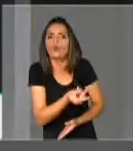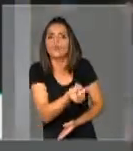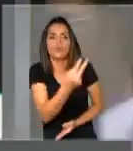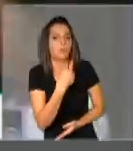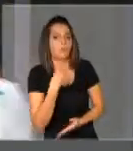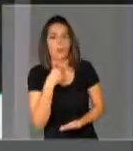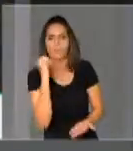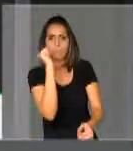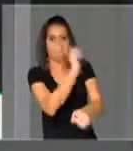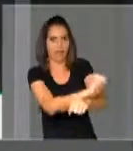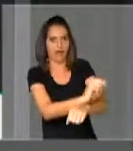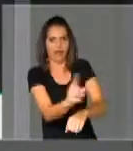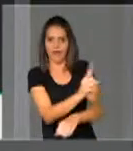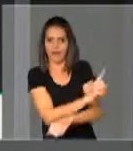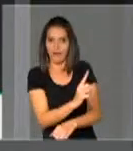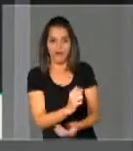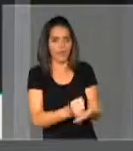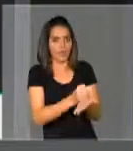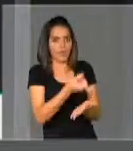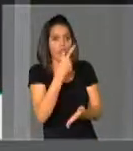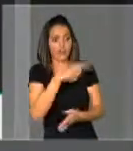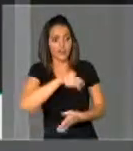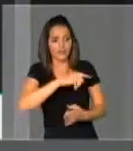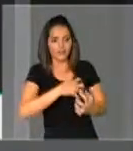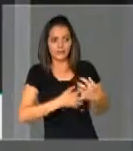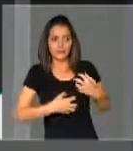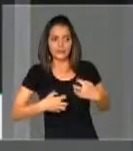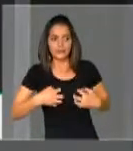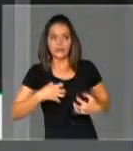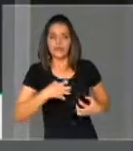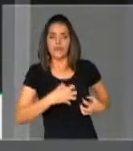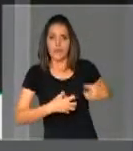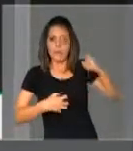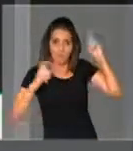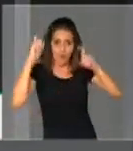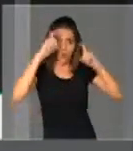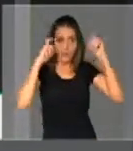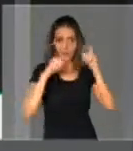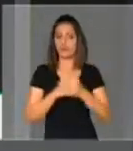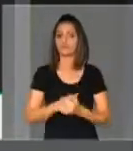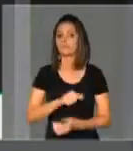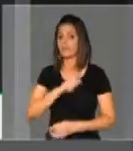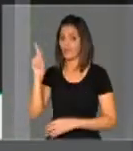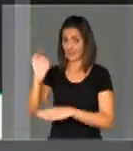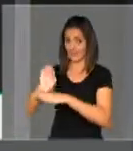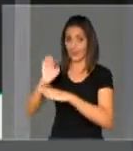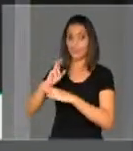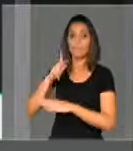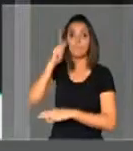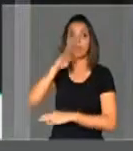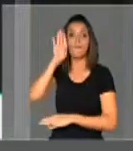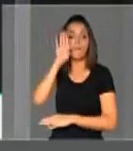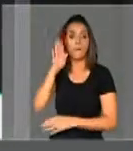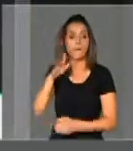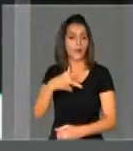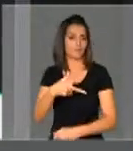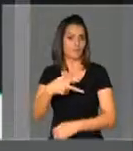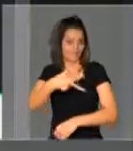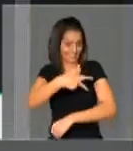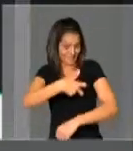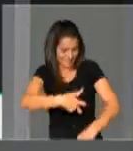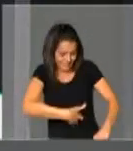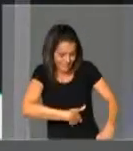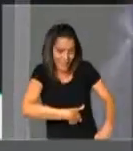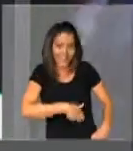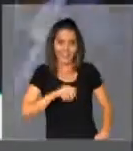continuado estão muito aflitos, senhora presidenta. Lá na Paraíba, até insulina está faltando.